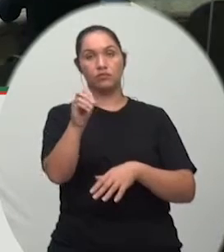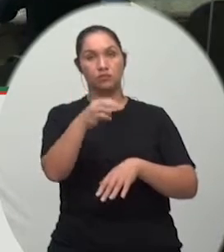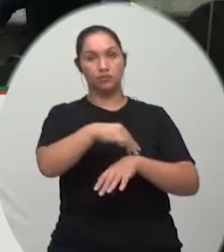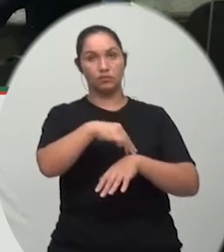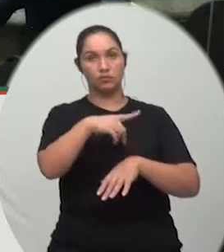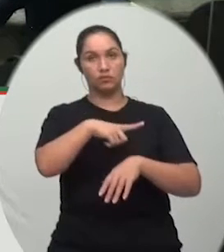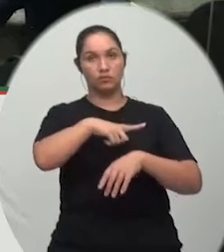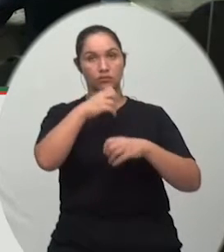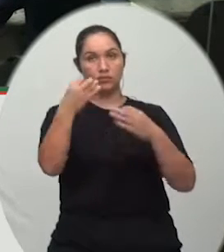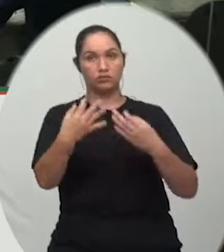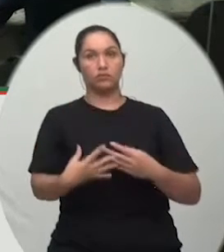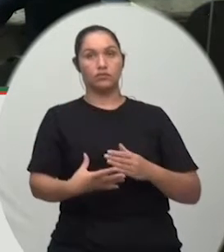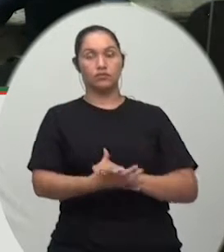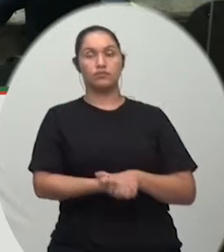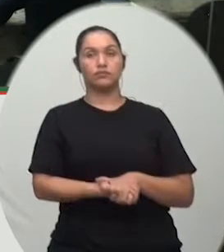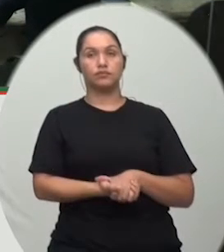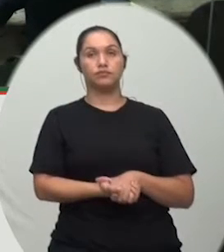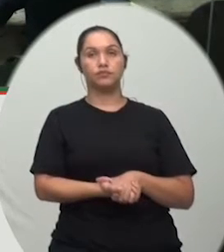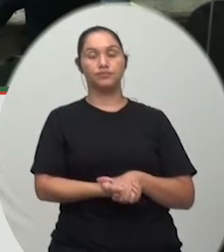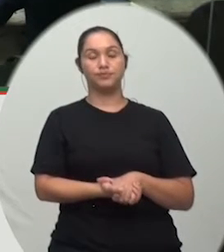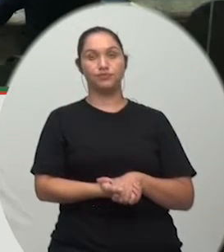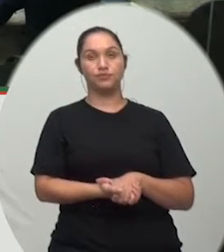minutos.